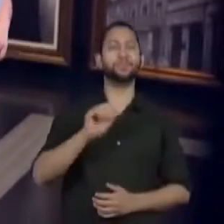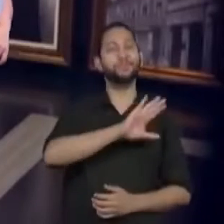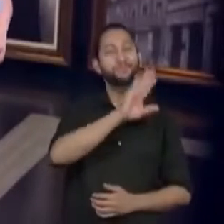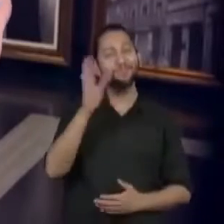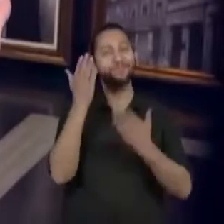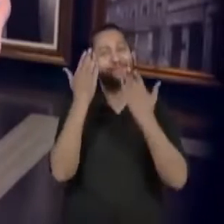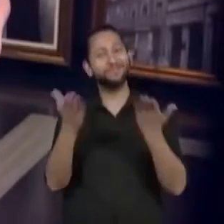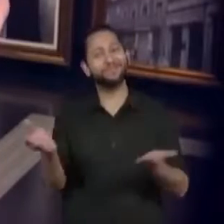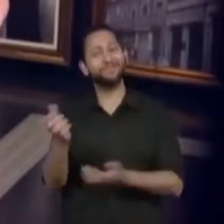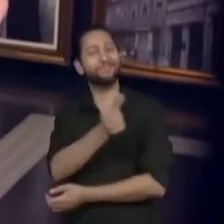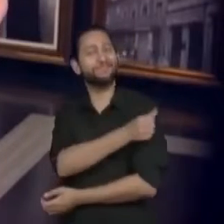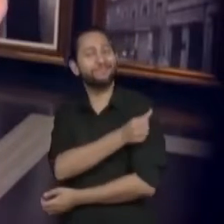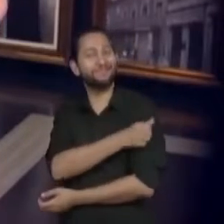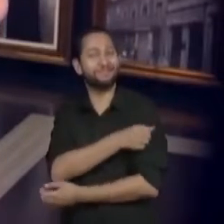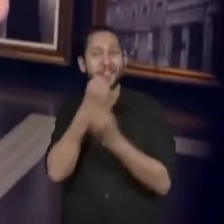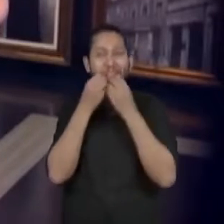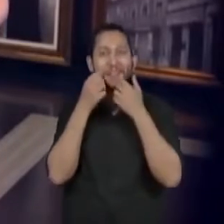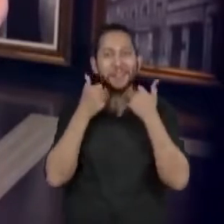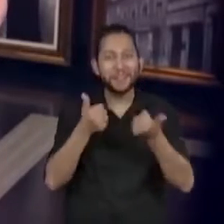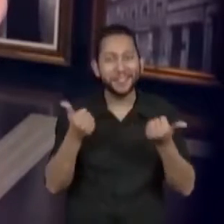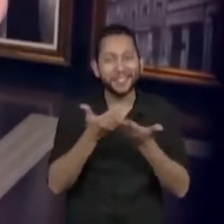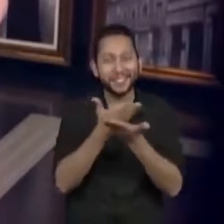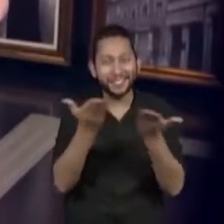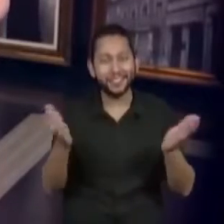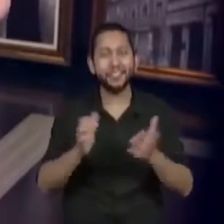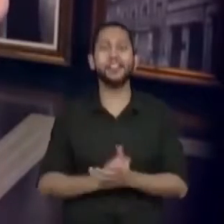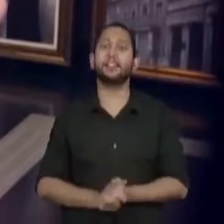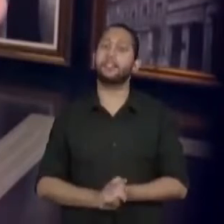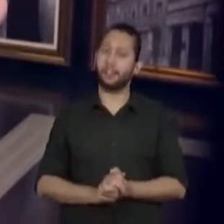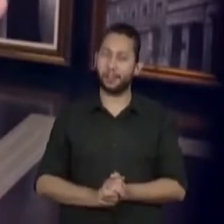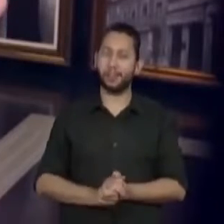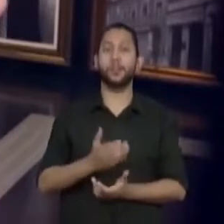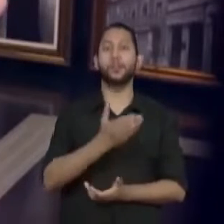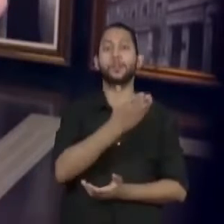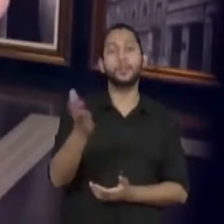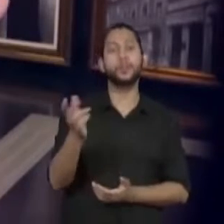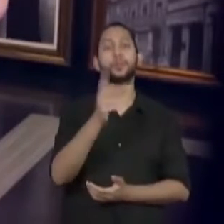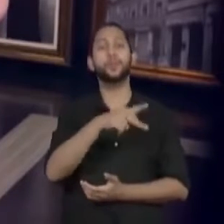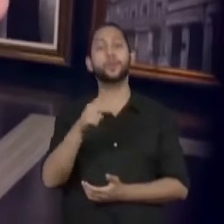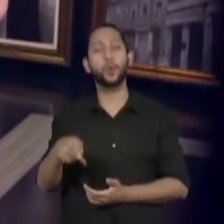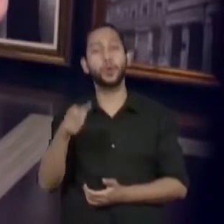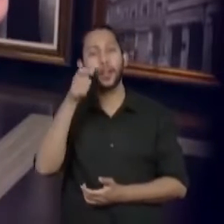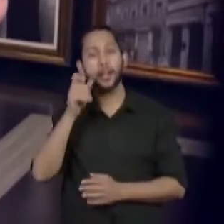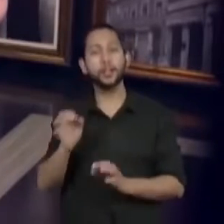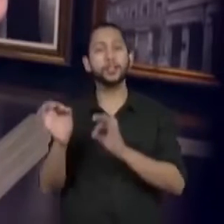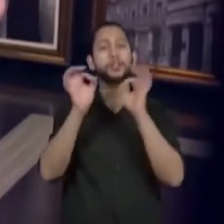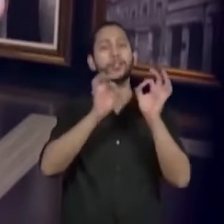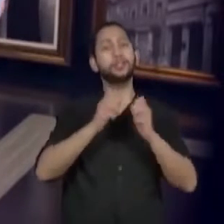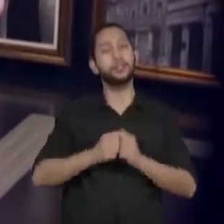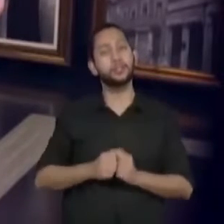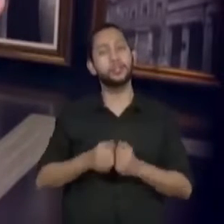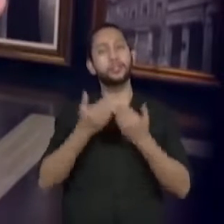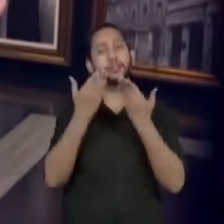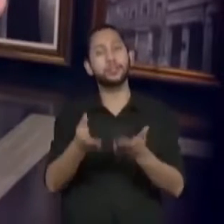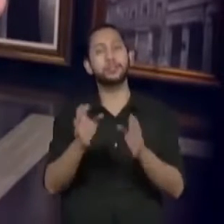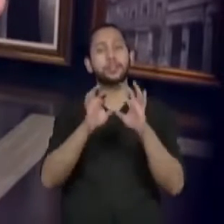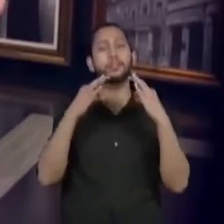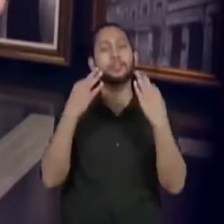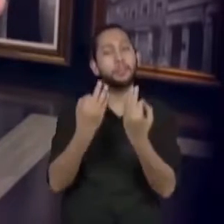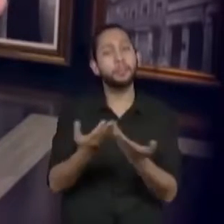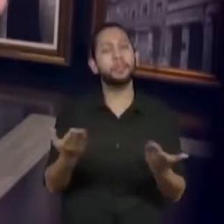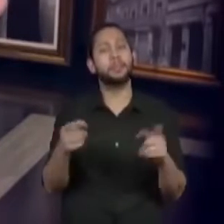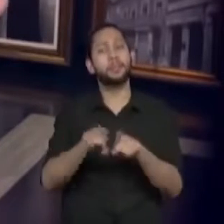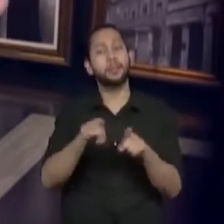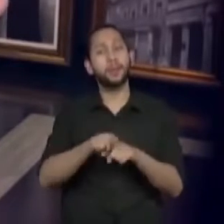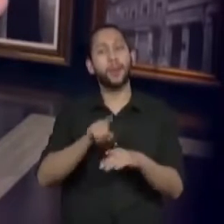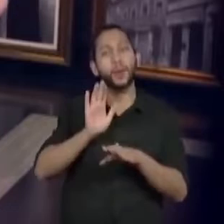sexto ano, tudo bem com vocês? Professores que sempre nos acompanham, família se estiver aí